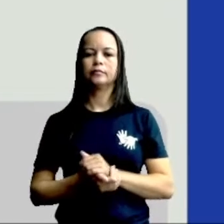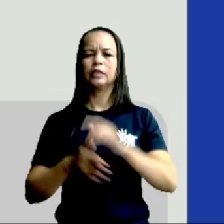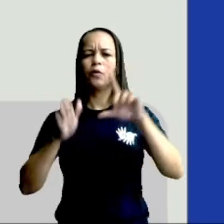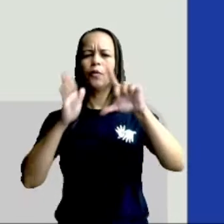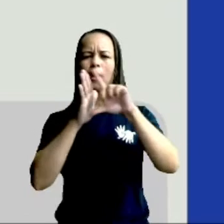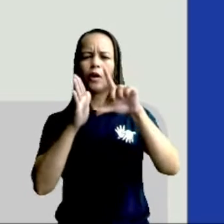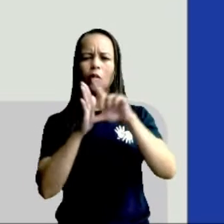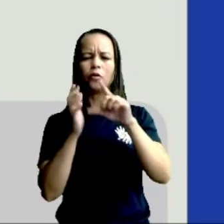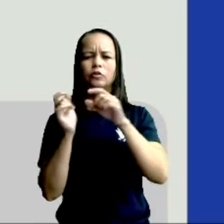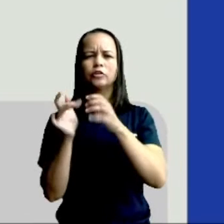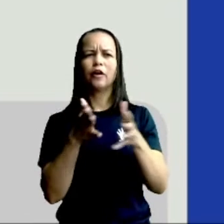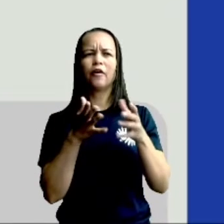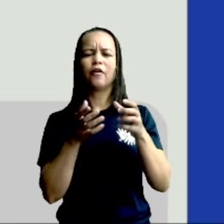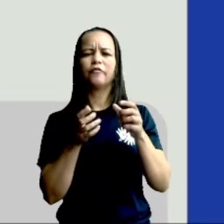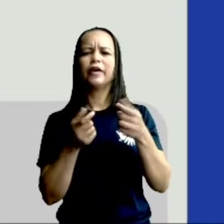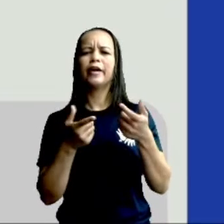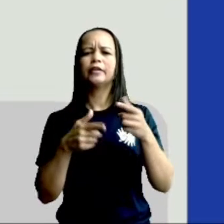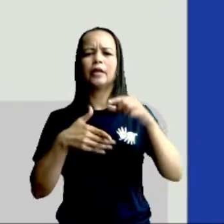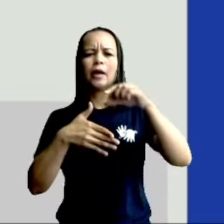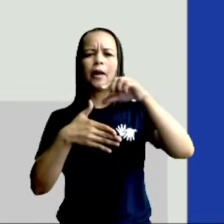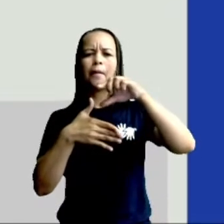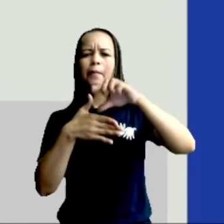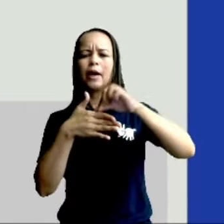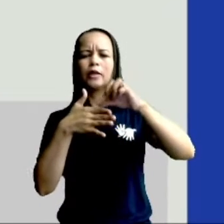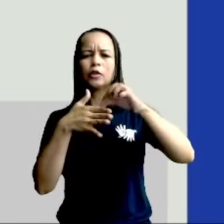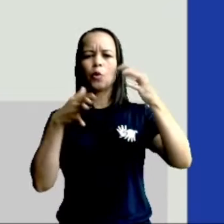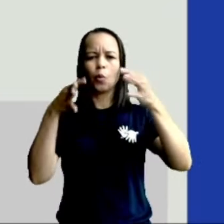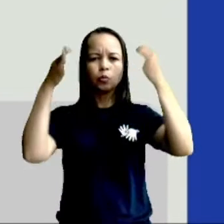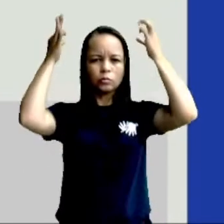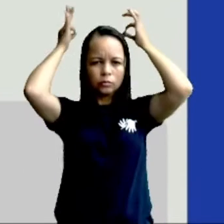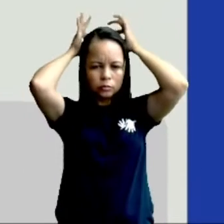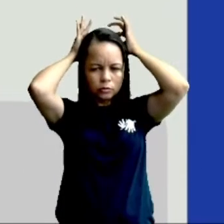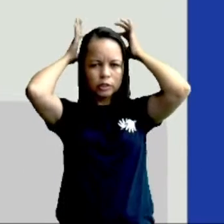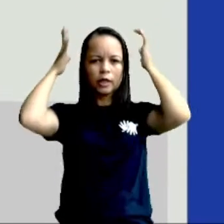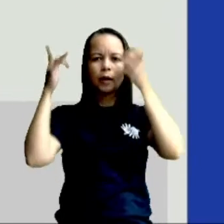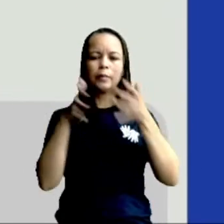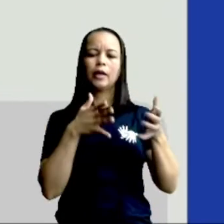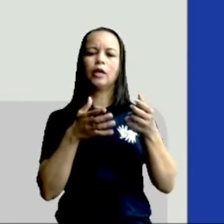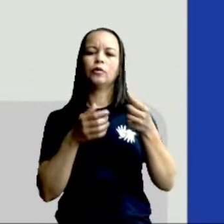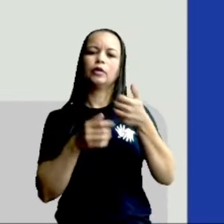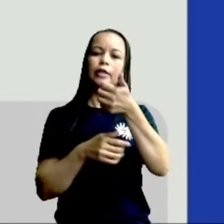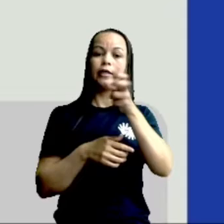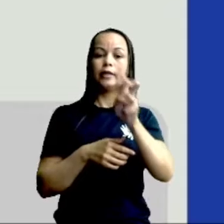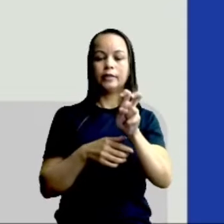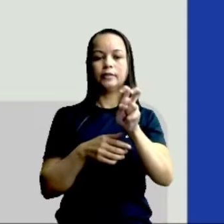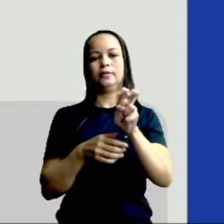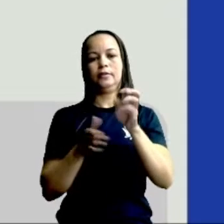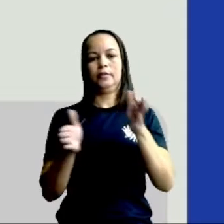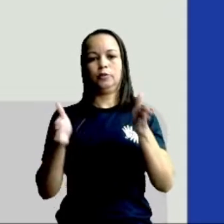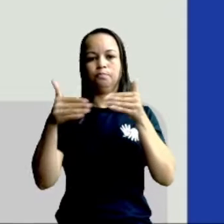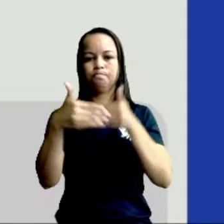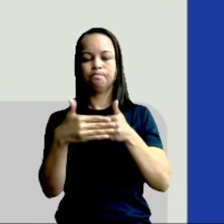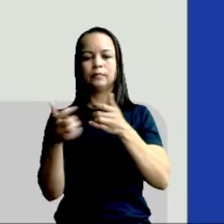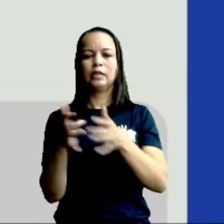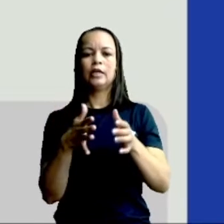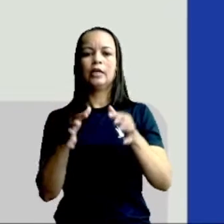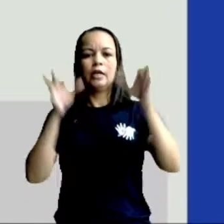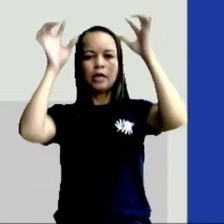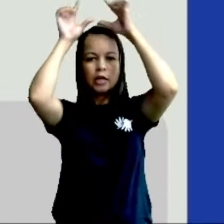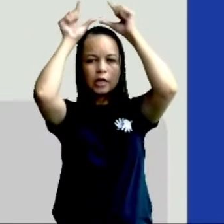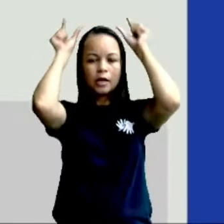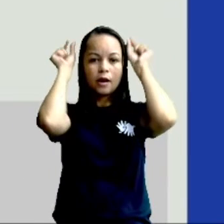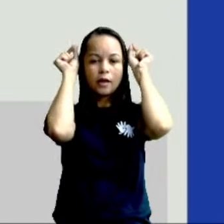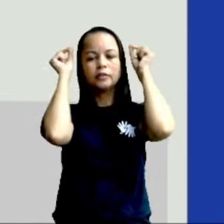de aviamentos vende prendedores de cabelo em embalagens com 15 unidades e lacinhos